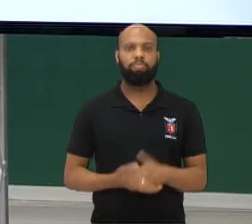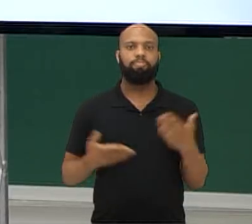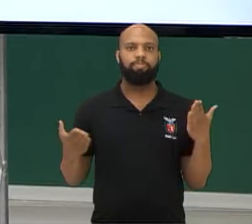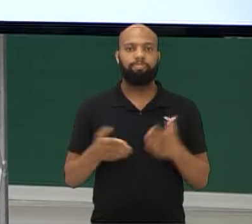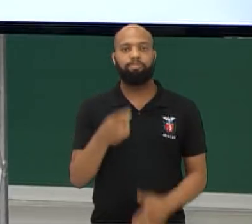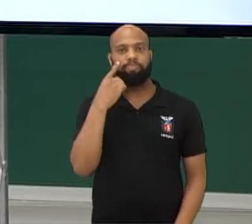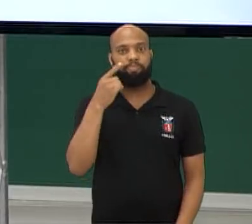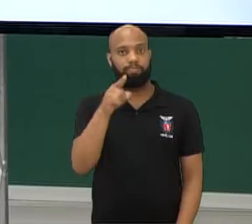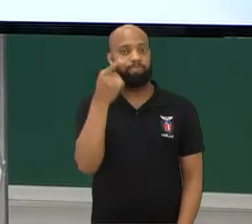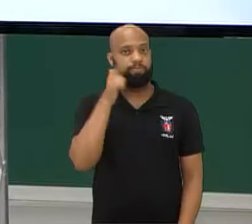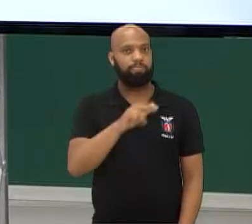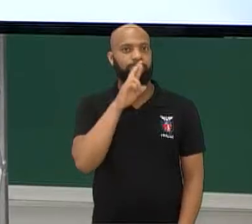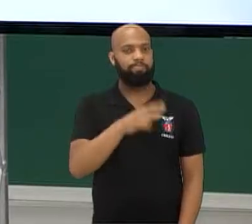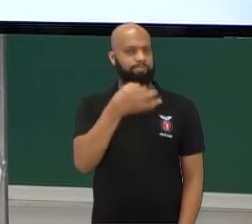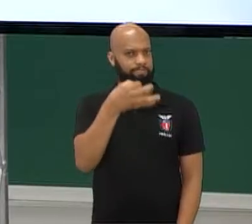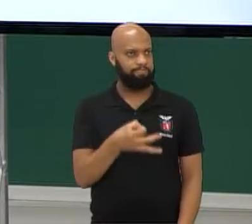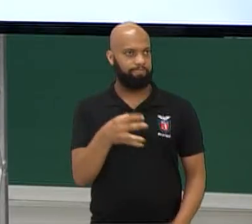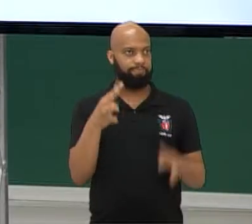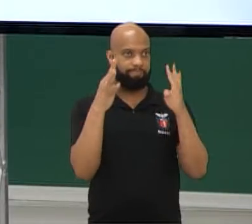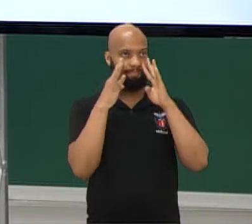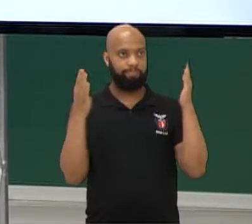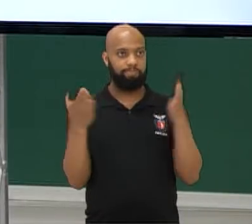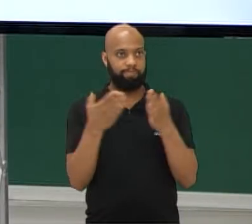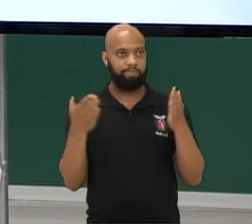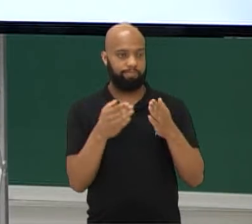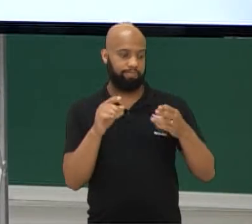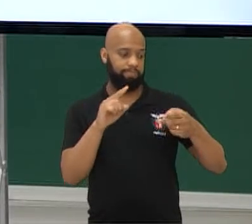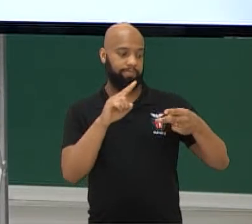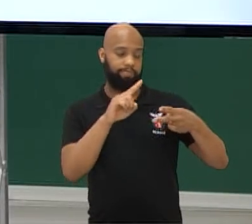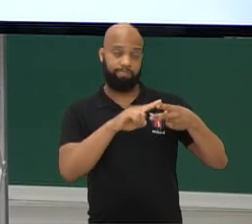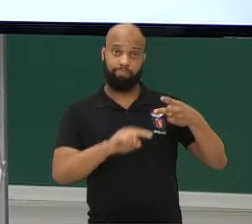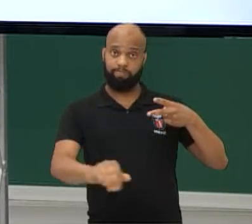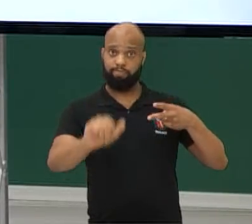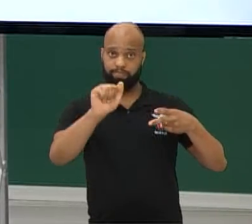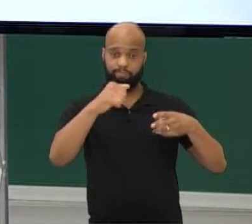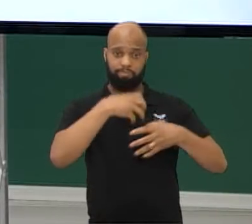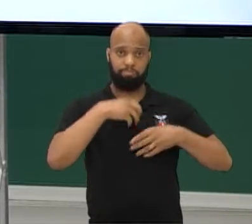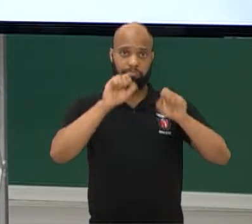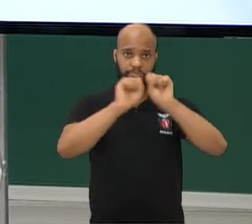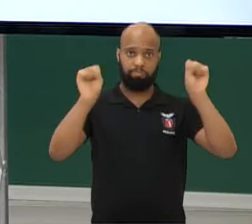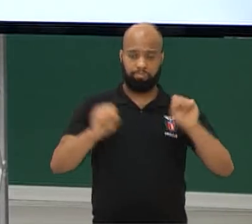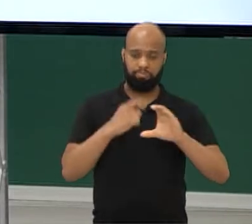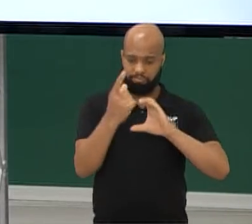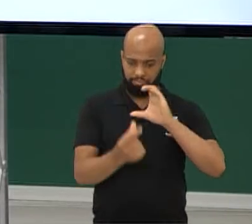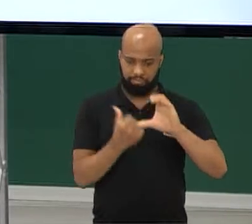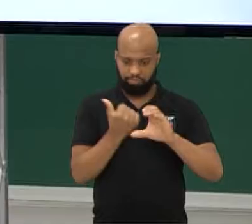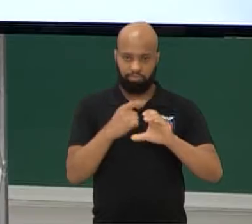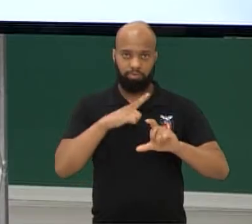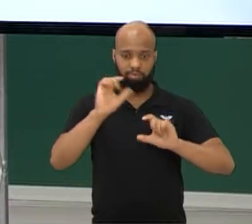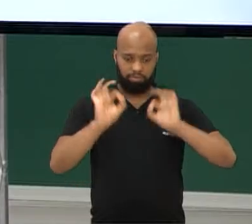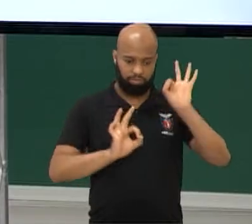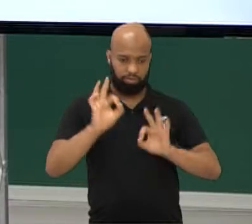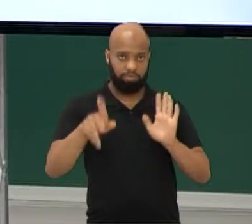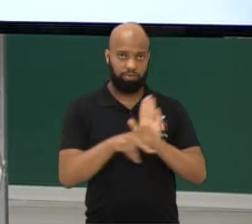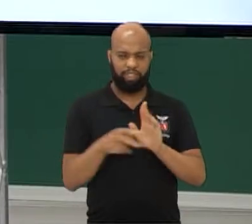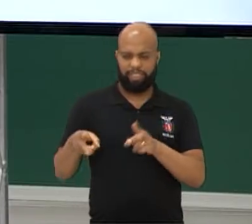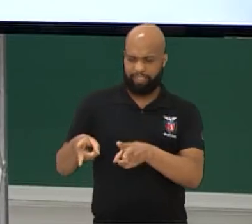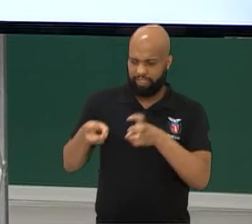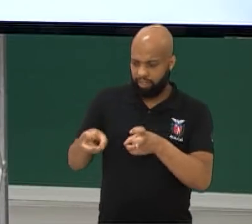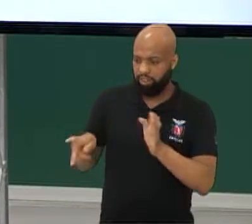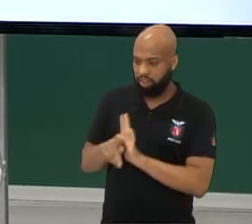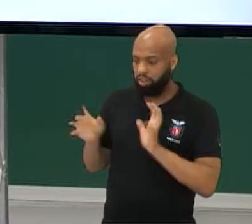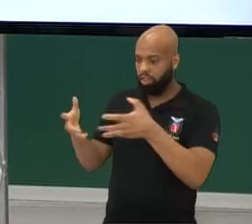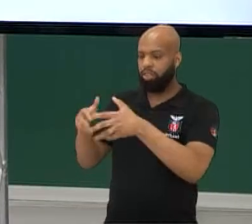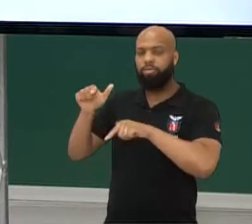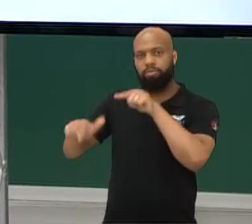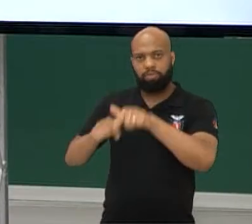Vamos ver quem acertou, quem está prestando atenção. É a letra A. O sistema de capitalista de produção é organizado pela exploração das